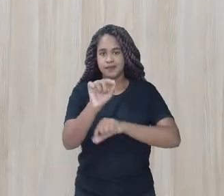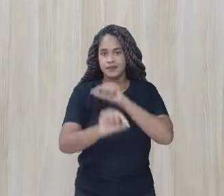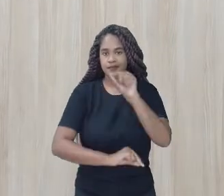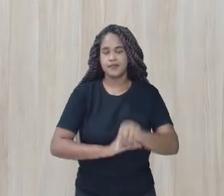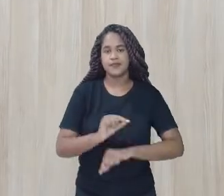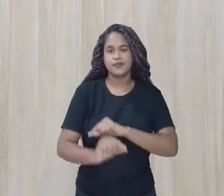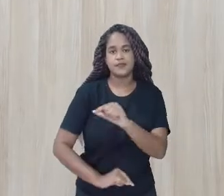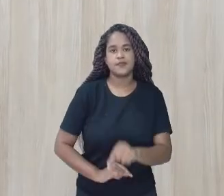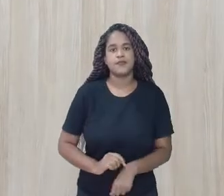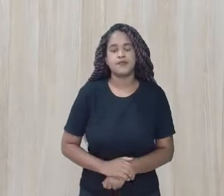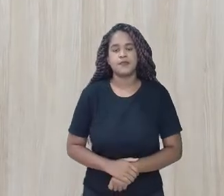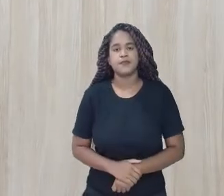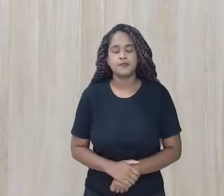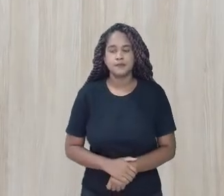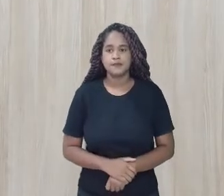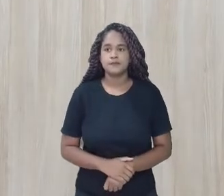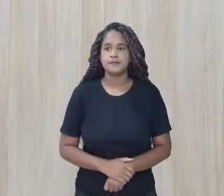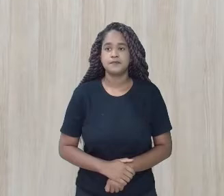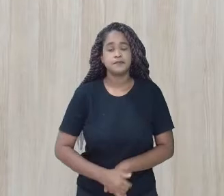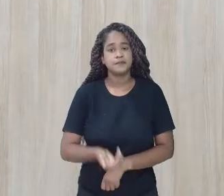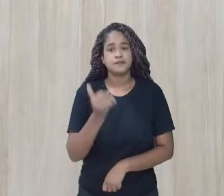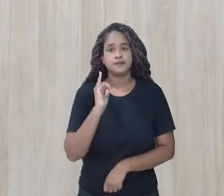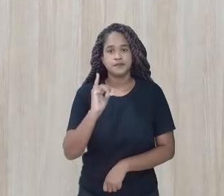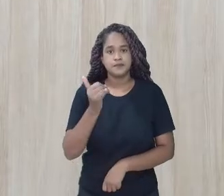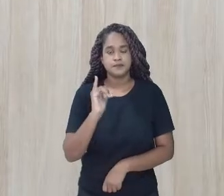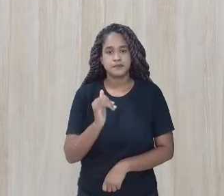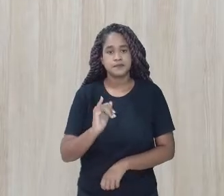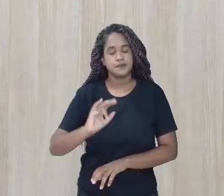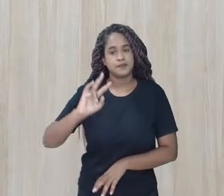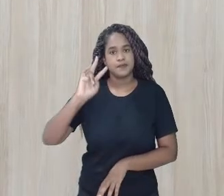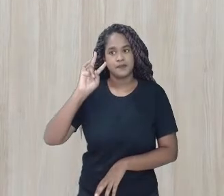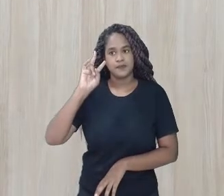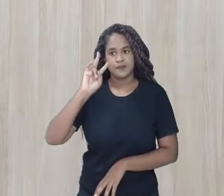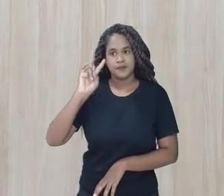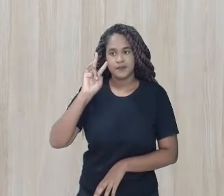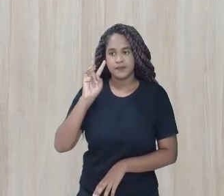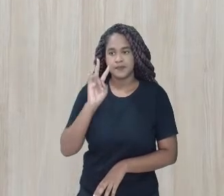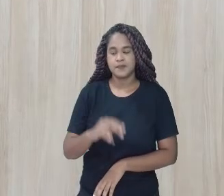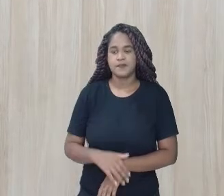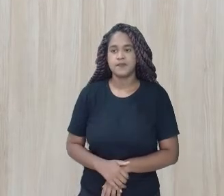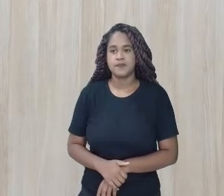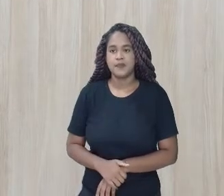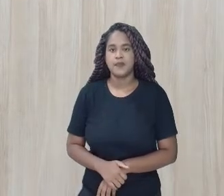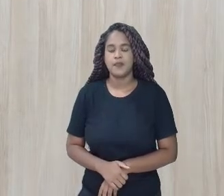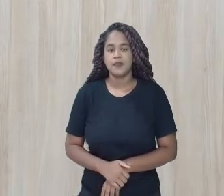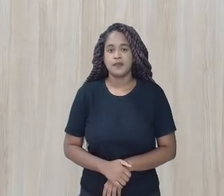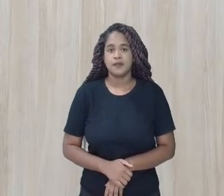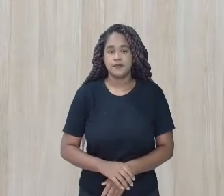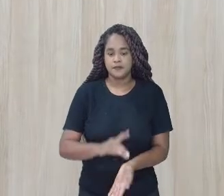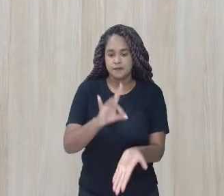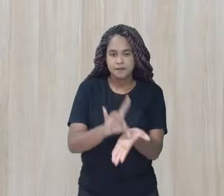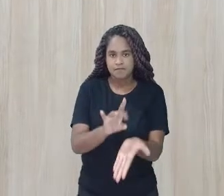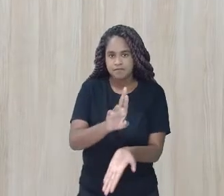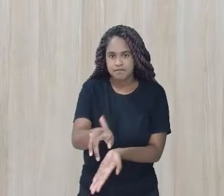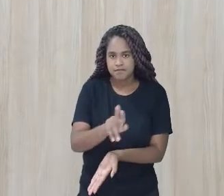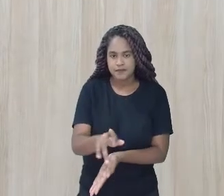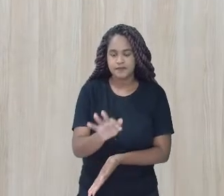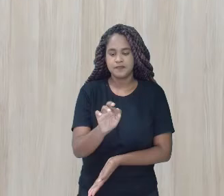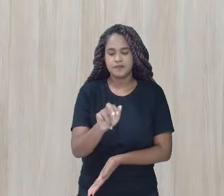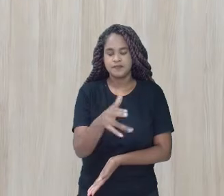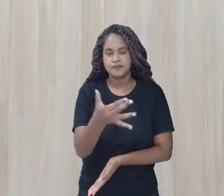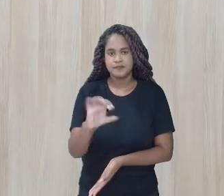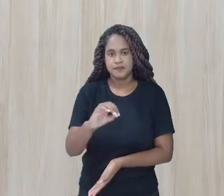ficção científica. A gente já falou um pouquinho aqui do surgimento da ficção científica, a gente já falou do Júlio